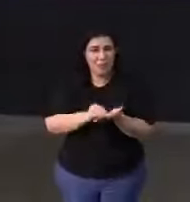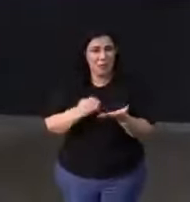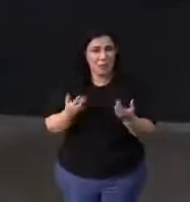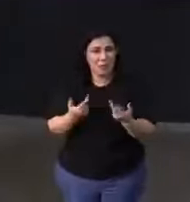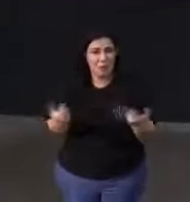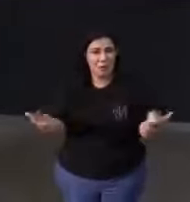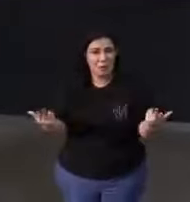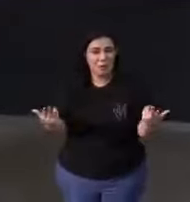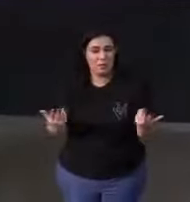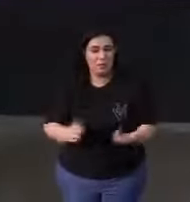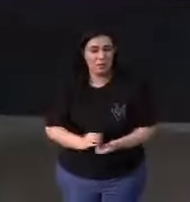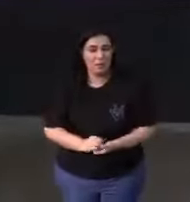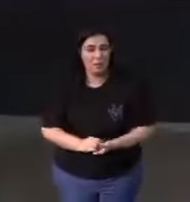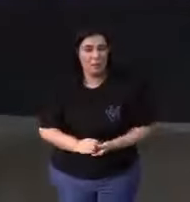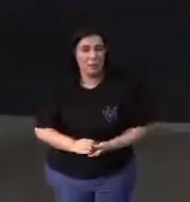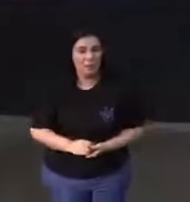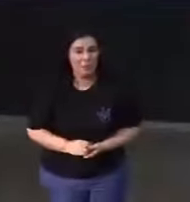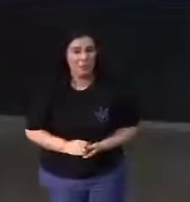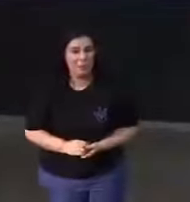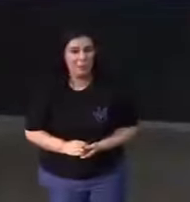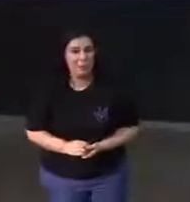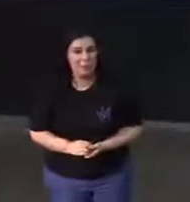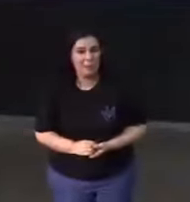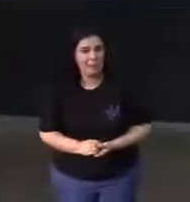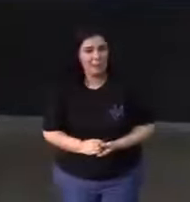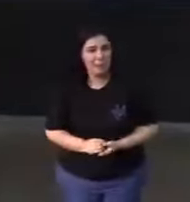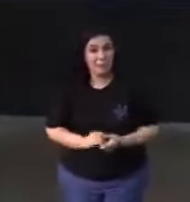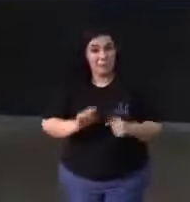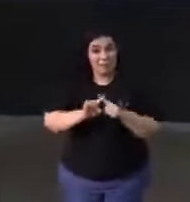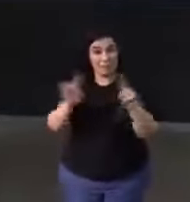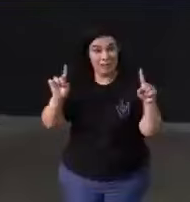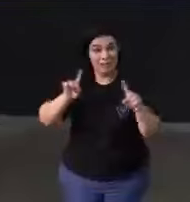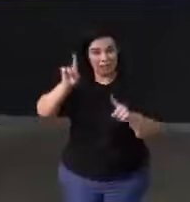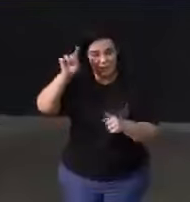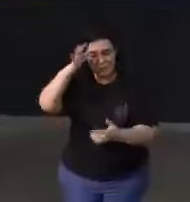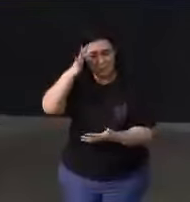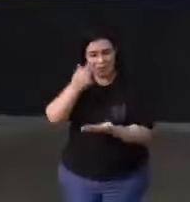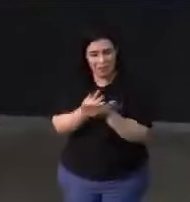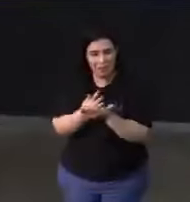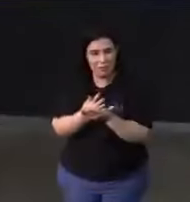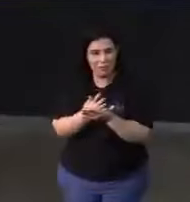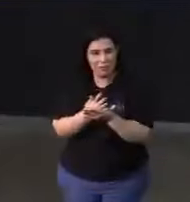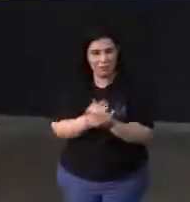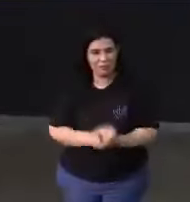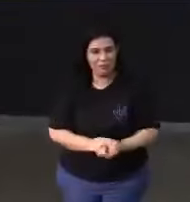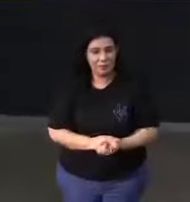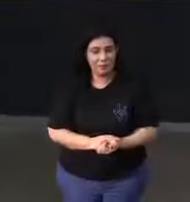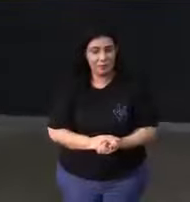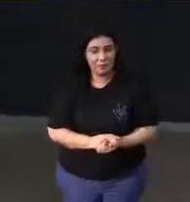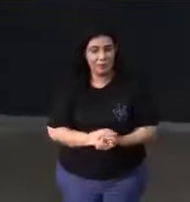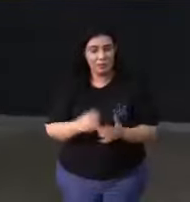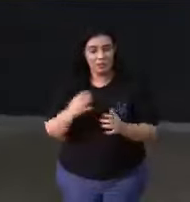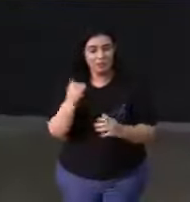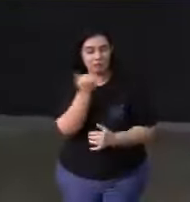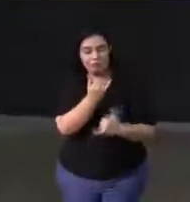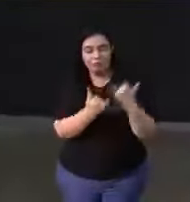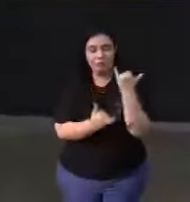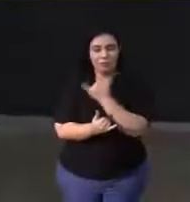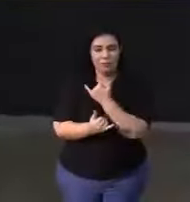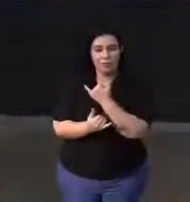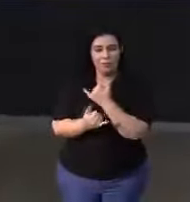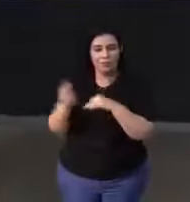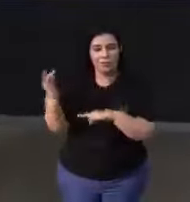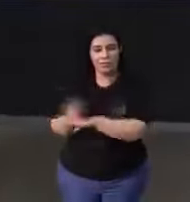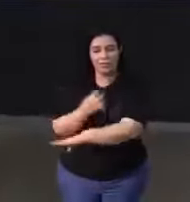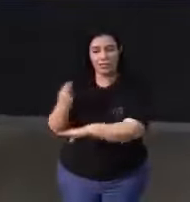Não tem nada a ver. Mas eles foram fiéis aonde Deus os colocou, amém? Então fala para o teu vizinho, resista um